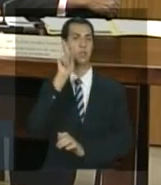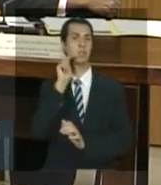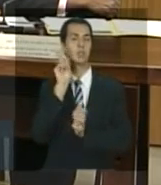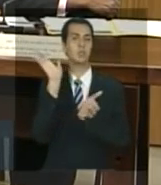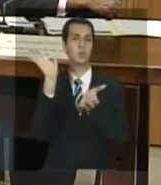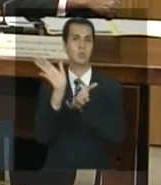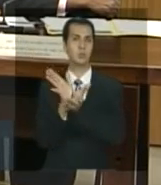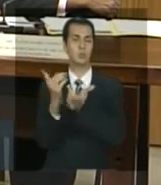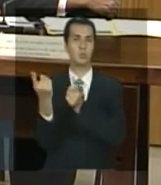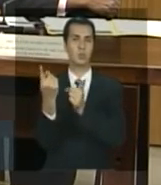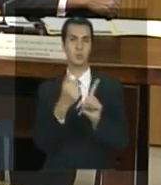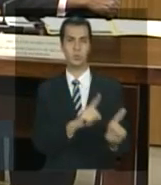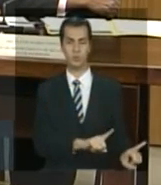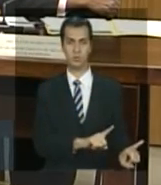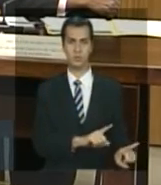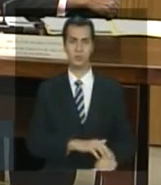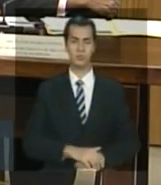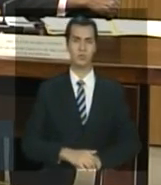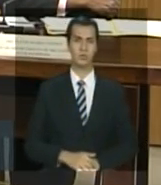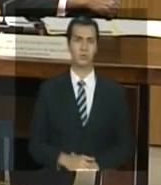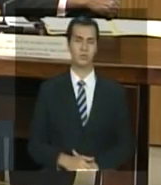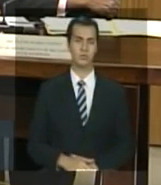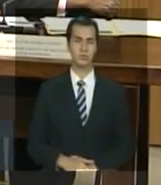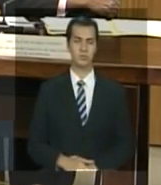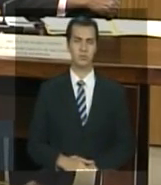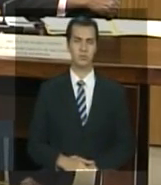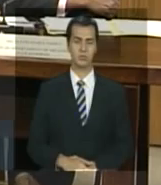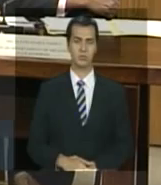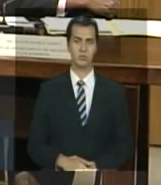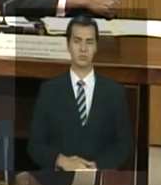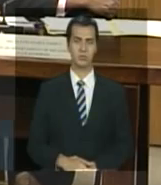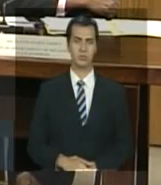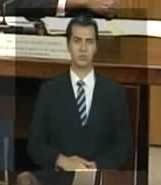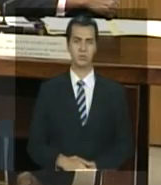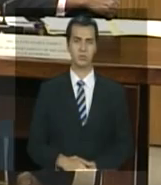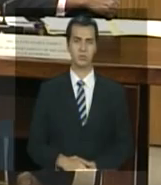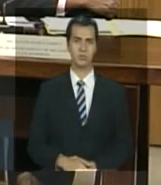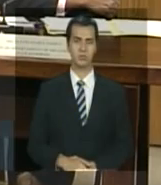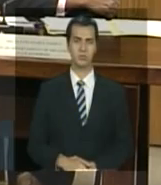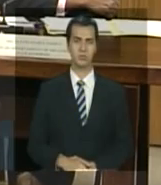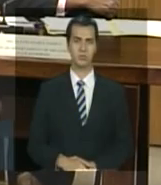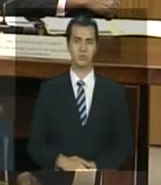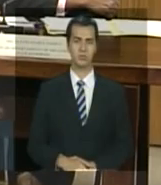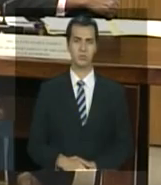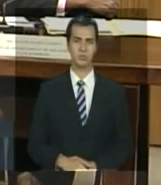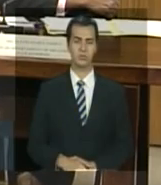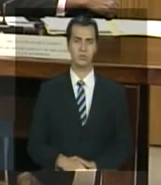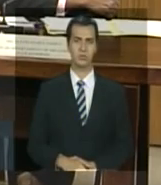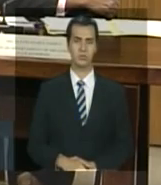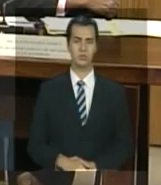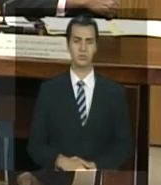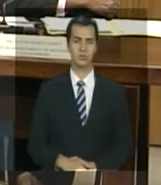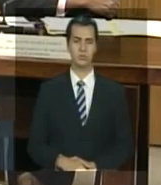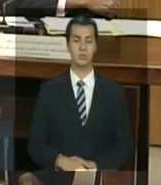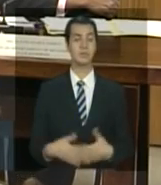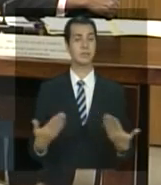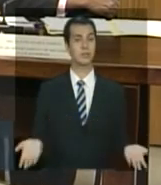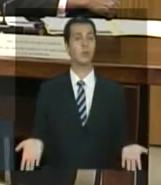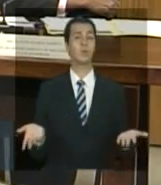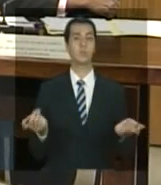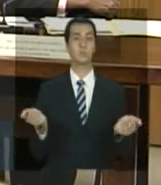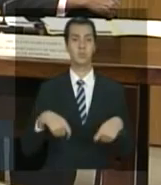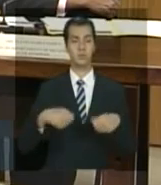no sistema político indiano. Assim, nós poderíamos agora passar um pouco para